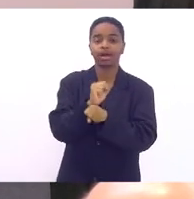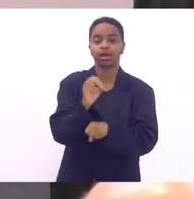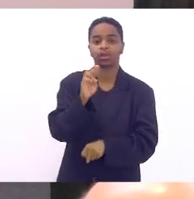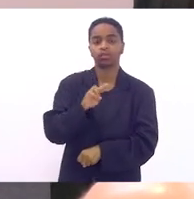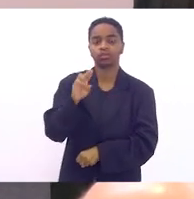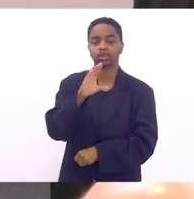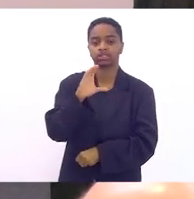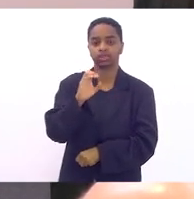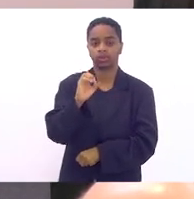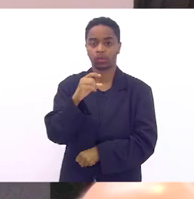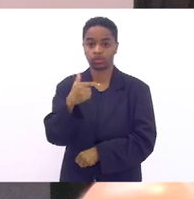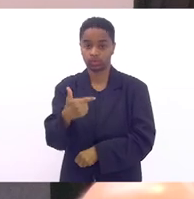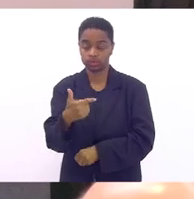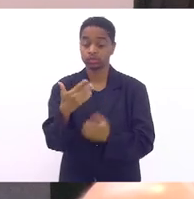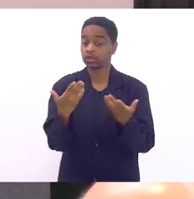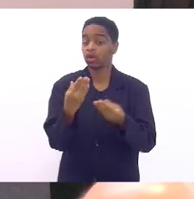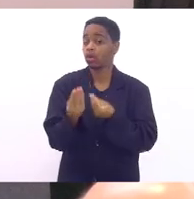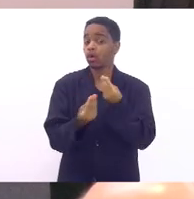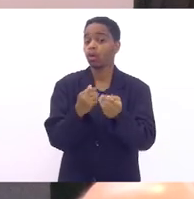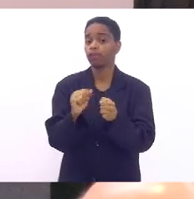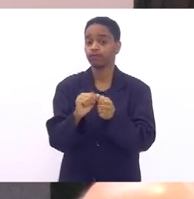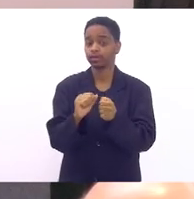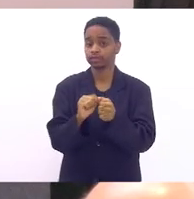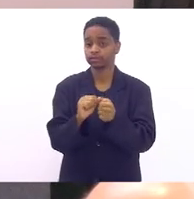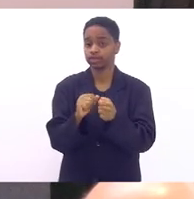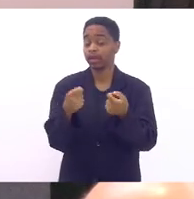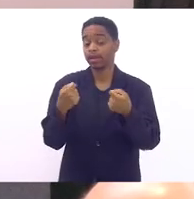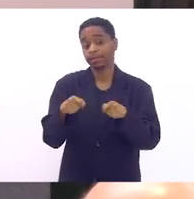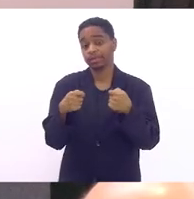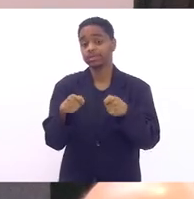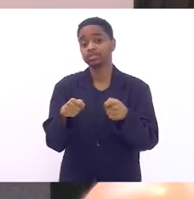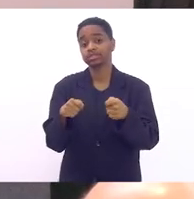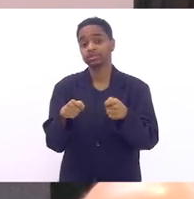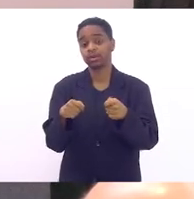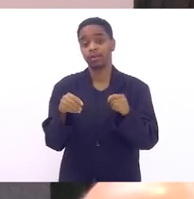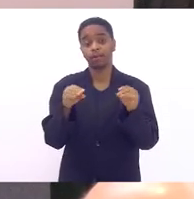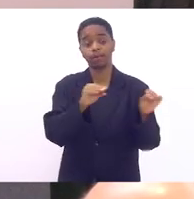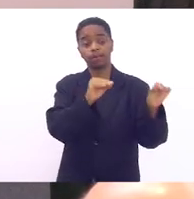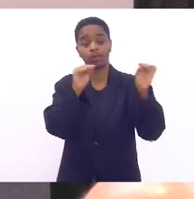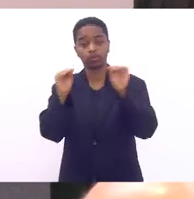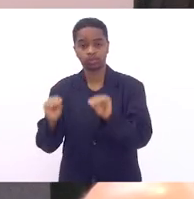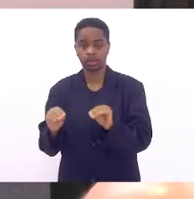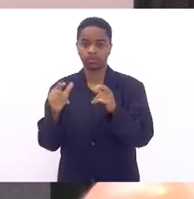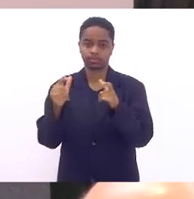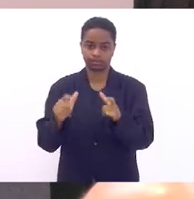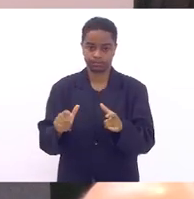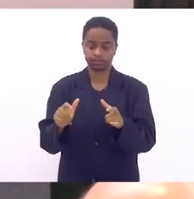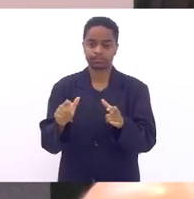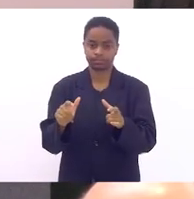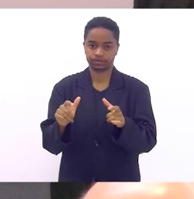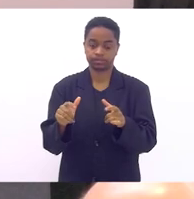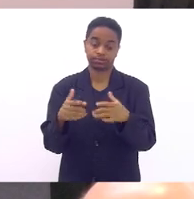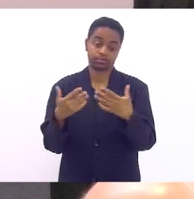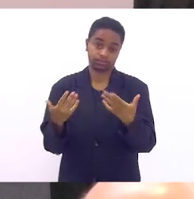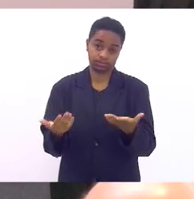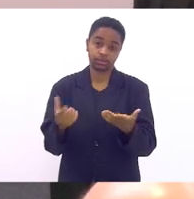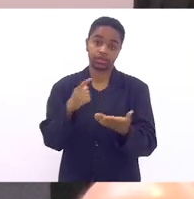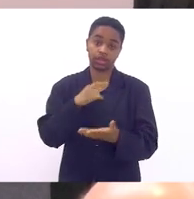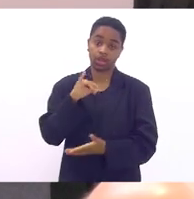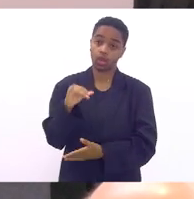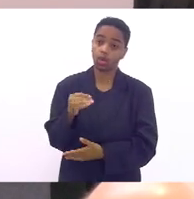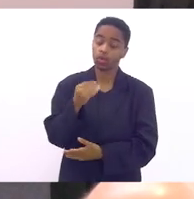para descarbonização elas vão ter que eventualmente sair de onde estão instaladas Então existe uma